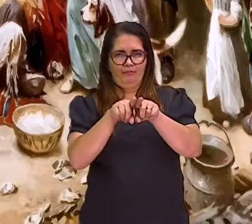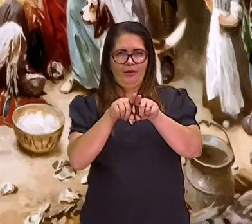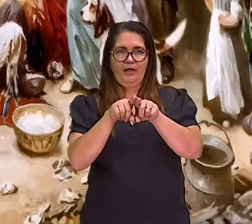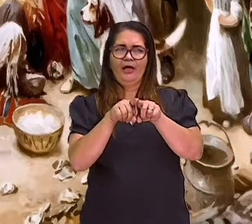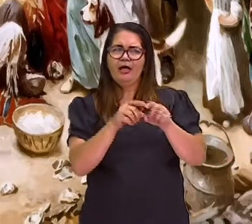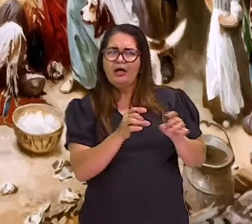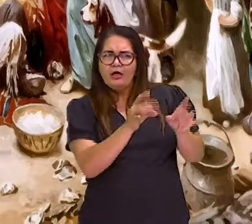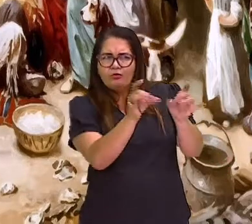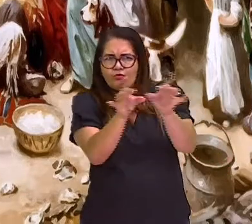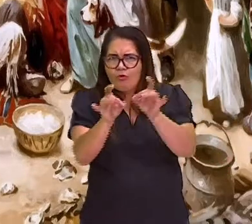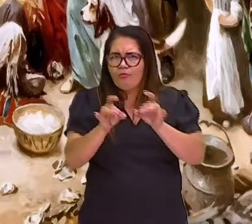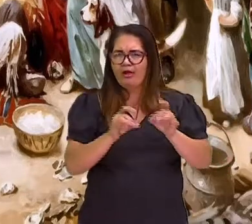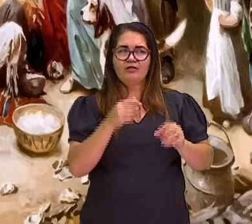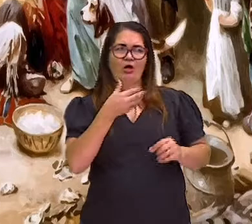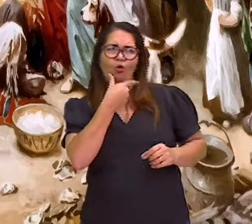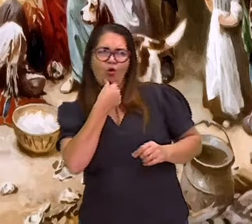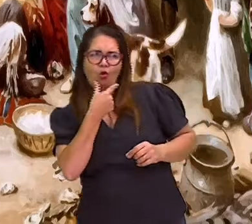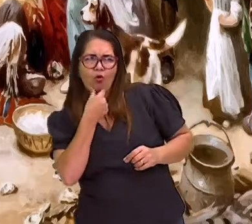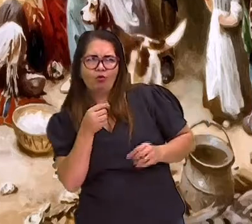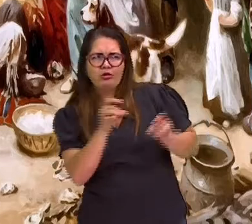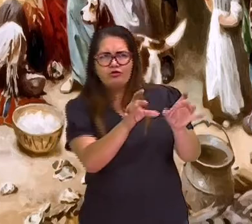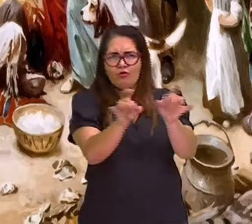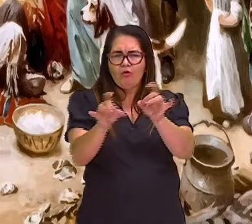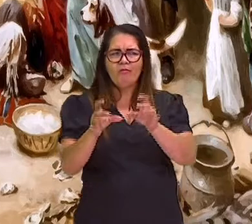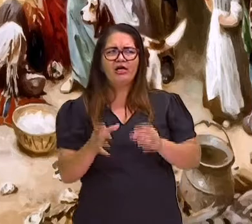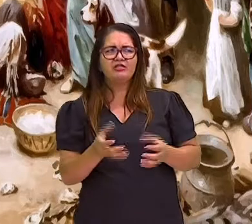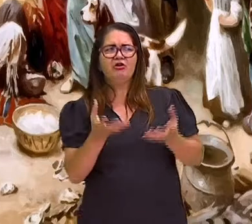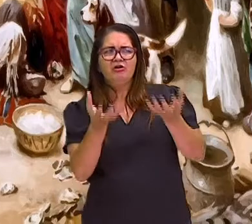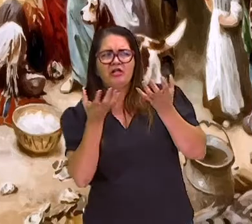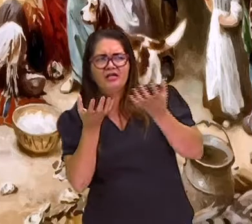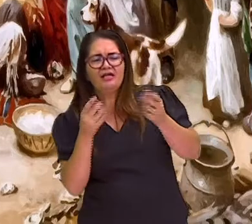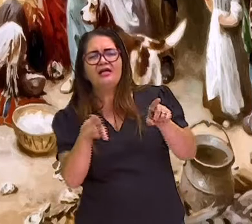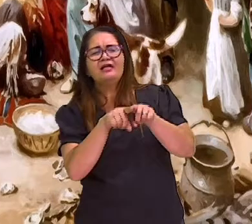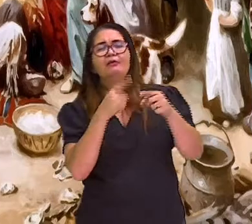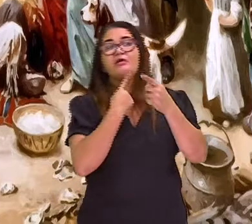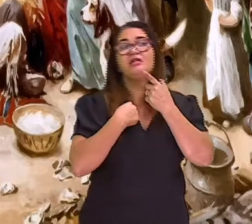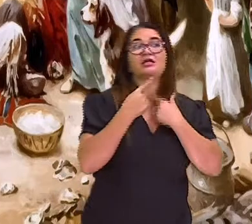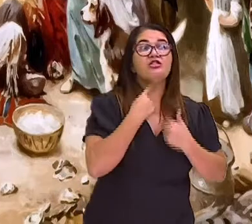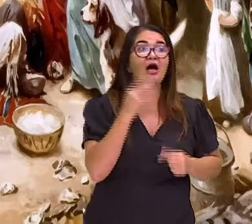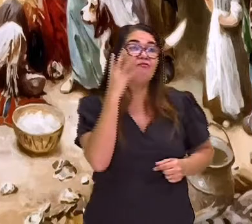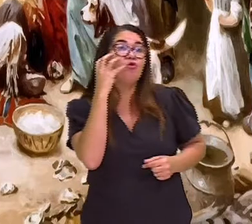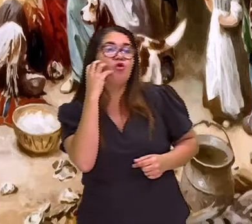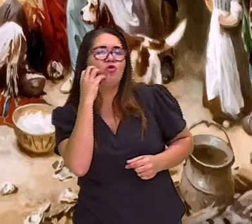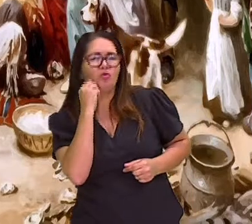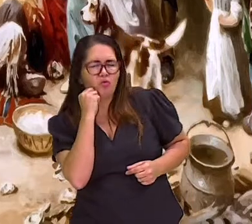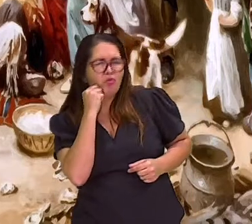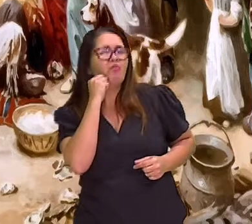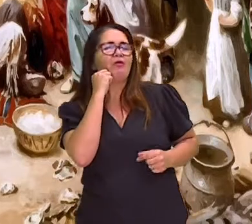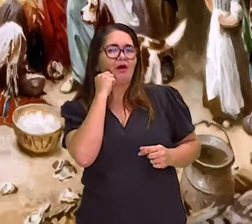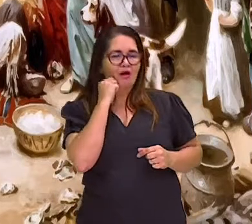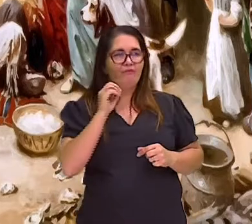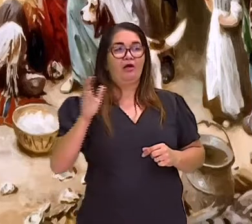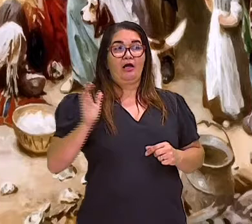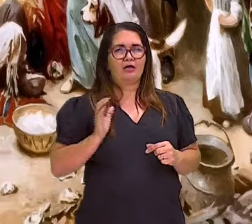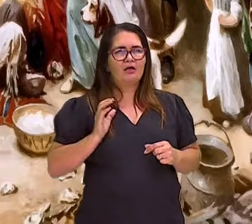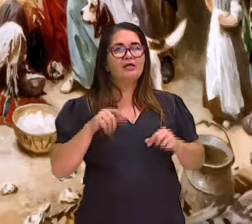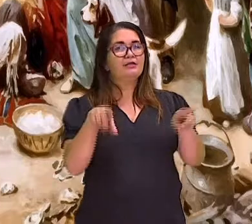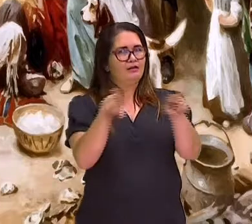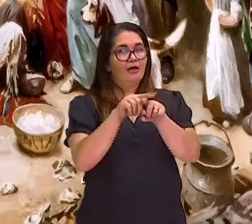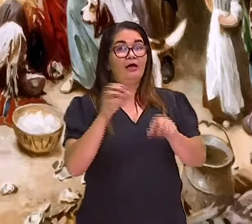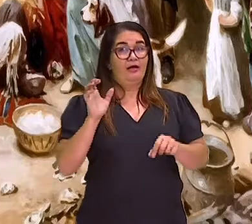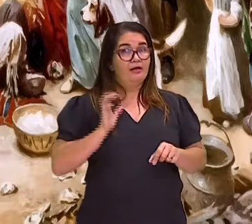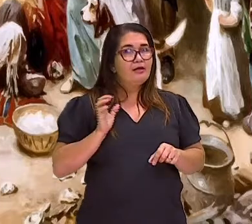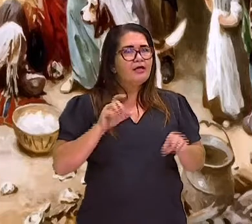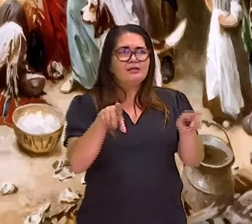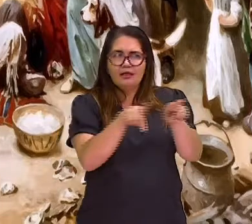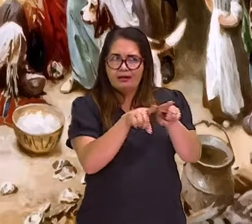explorar as colônias e aumentar os lucros comerciais. Uma delas, a London Company,